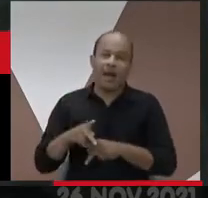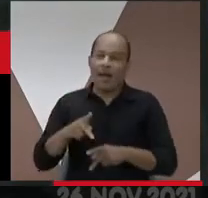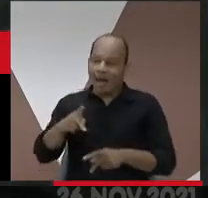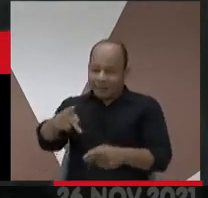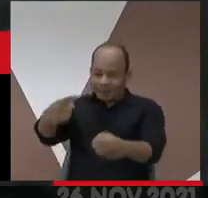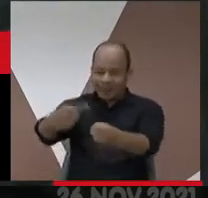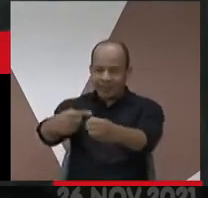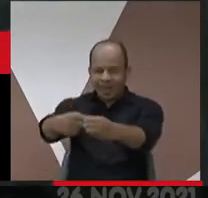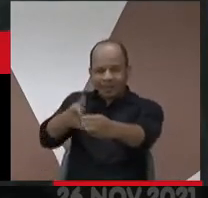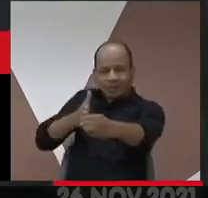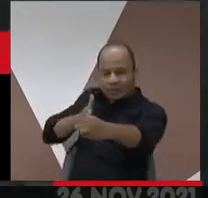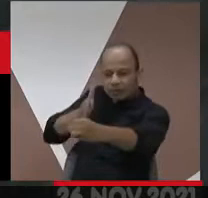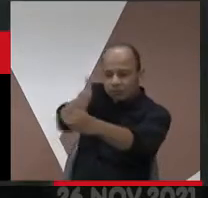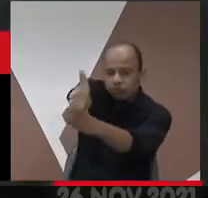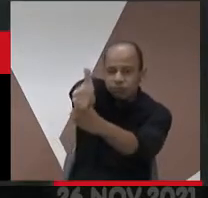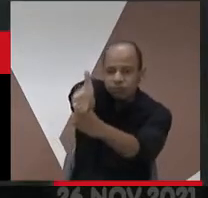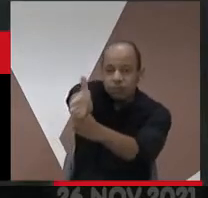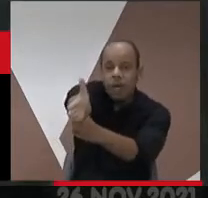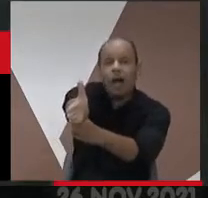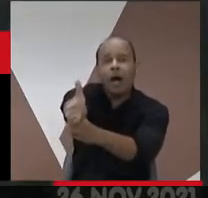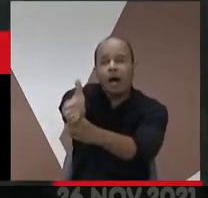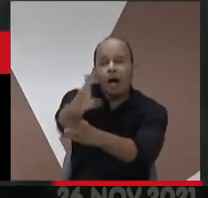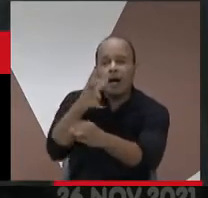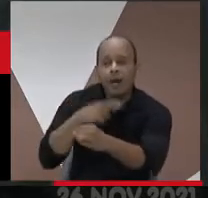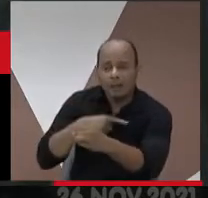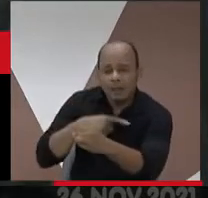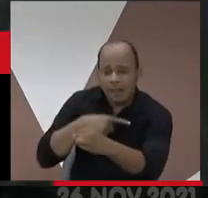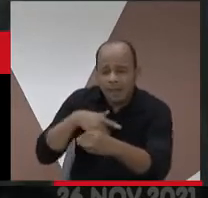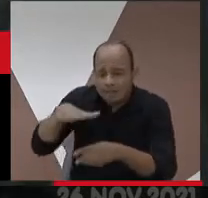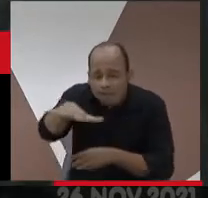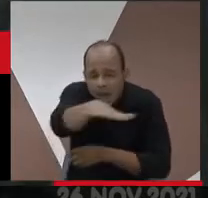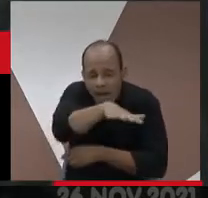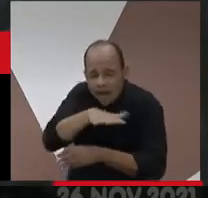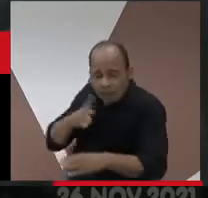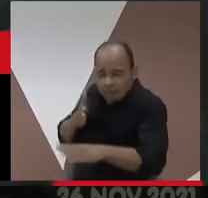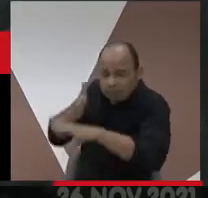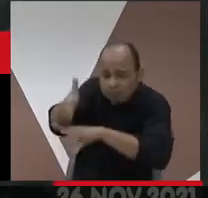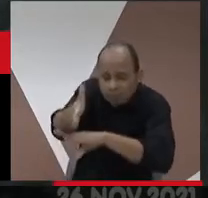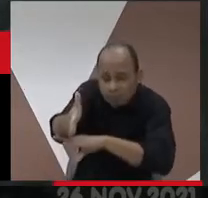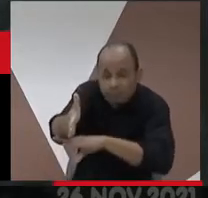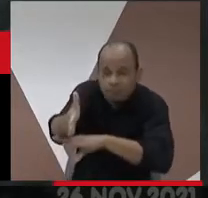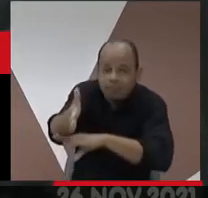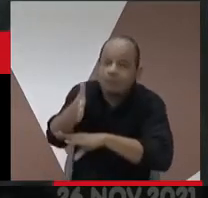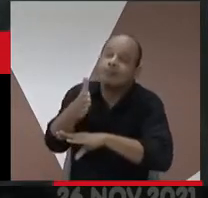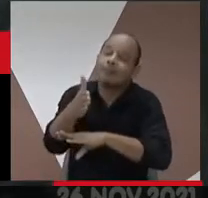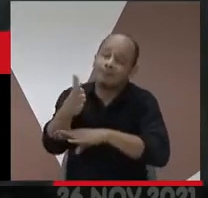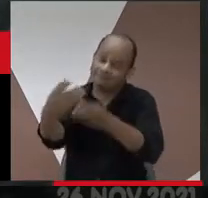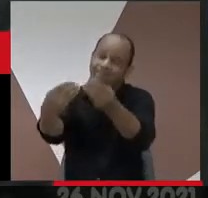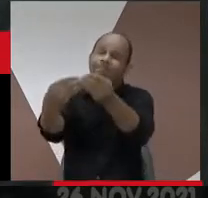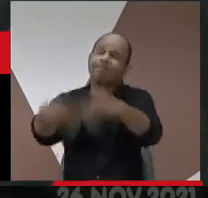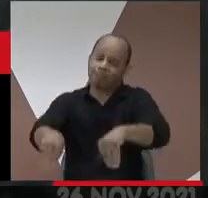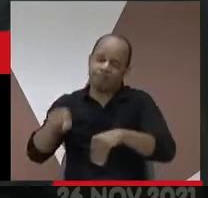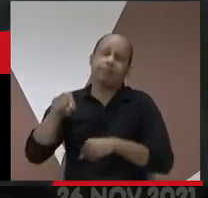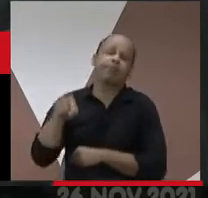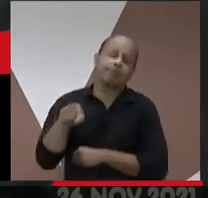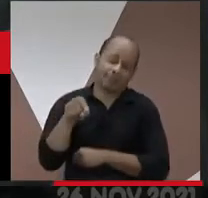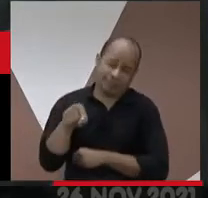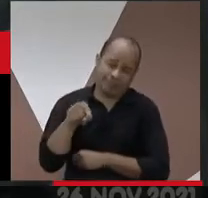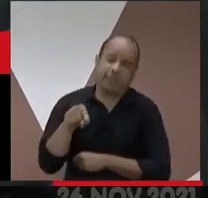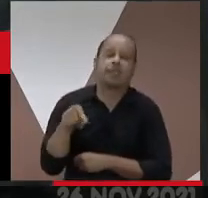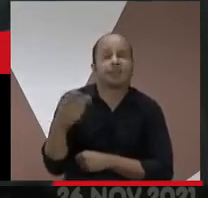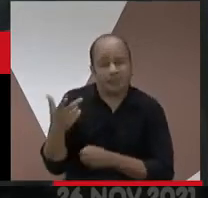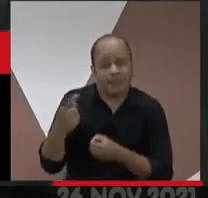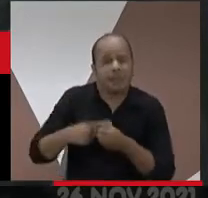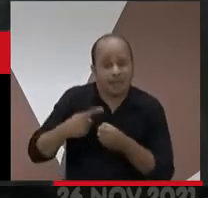cidades e você cortar bairros, você fere o interesse público, porque vai precarizar a integração